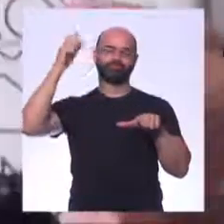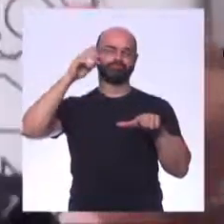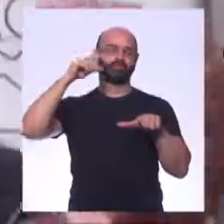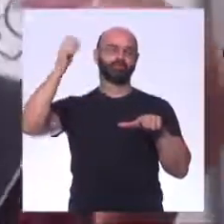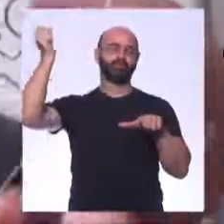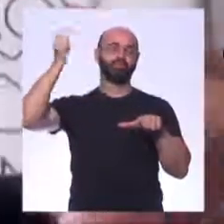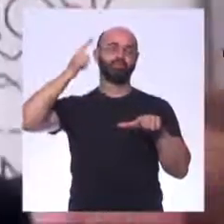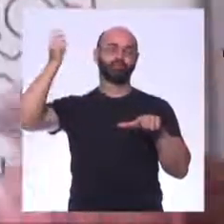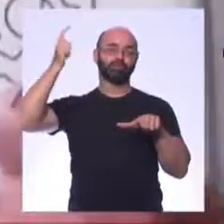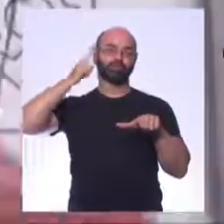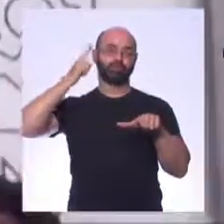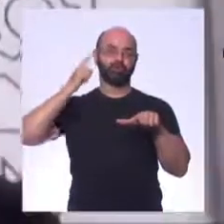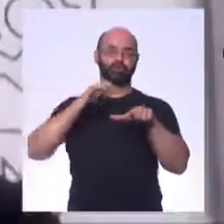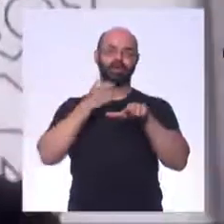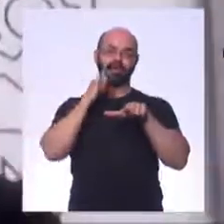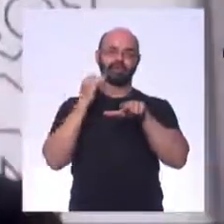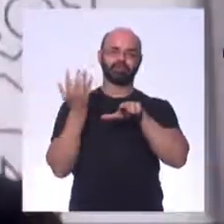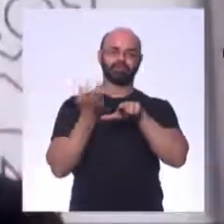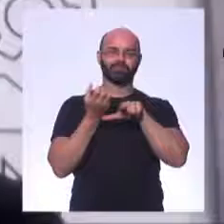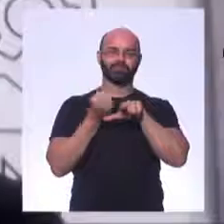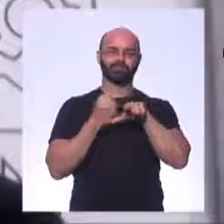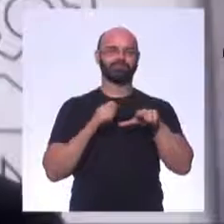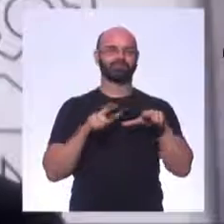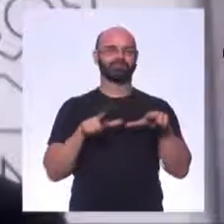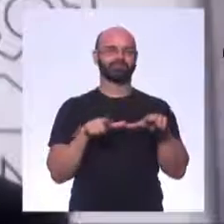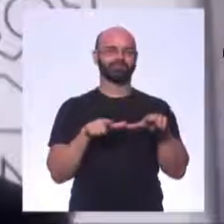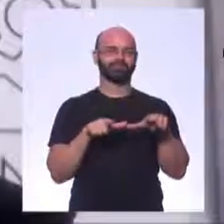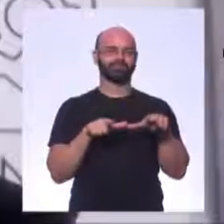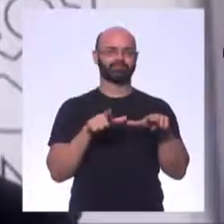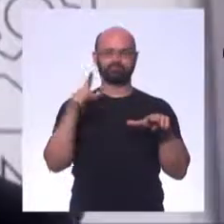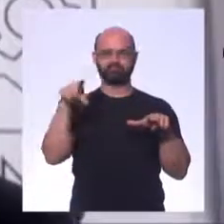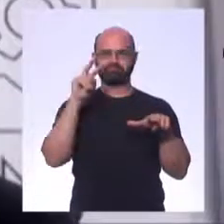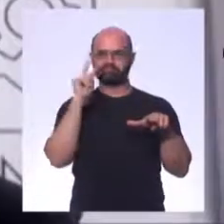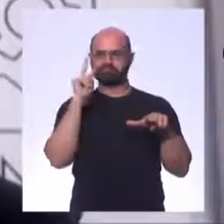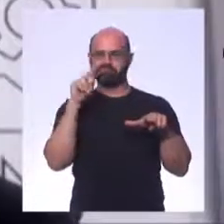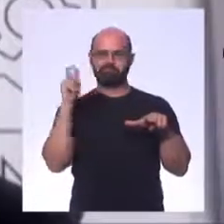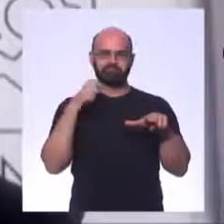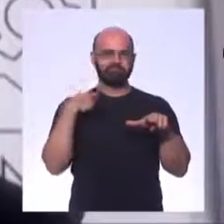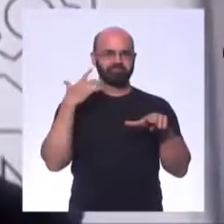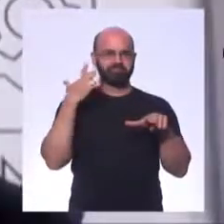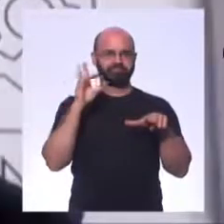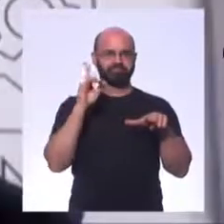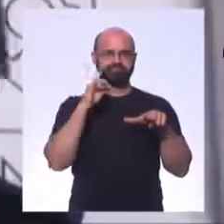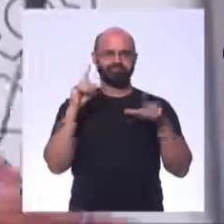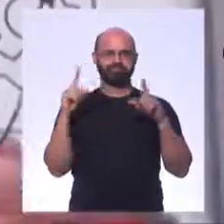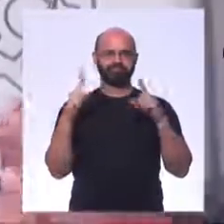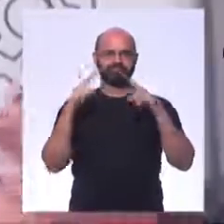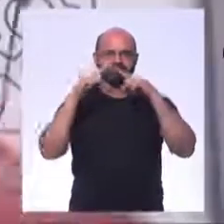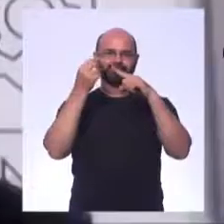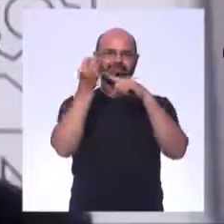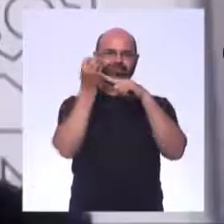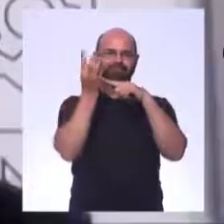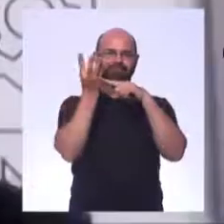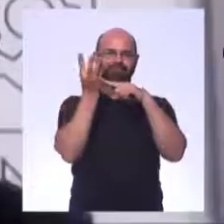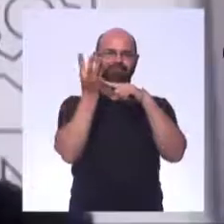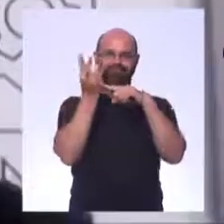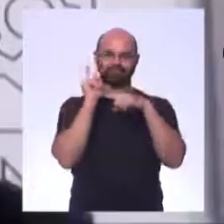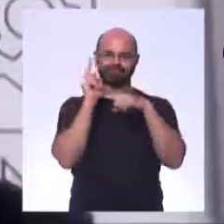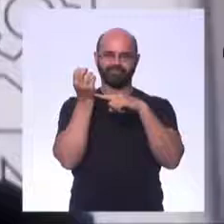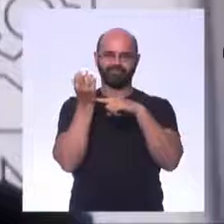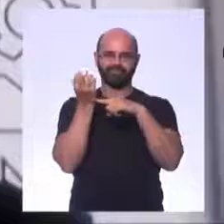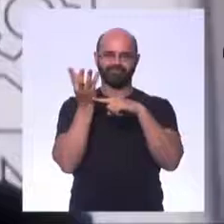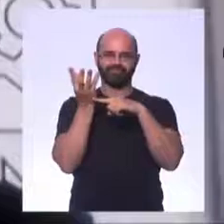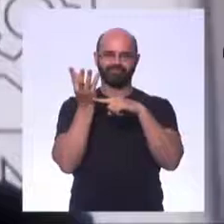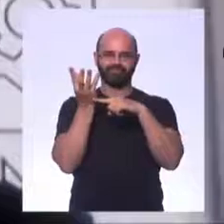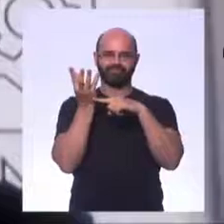que nós utilizamos, não sei se todos conseguem ver, tem um LEDzinho ligado, a luz está